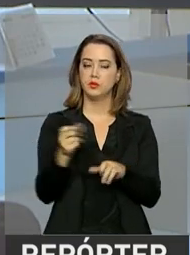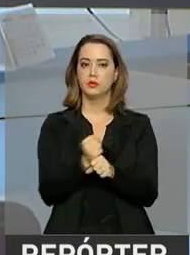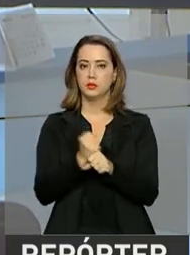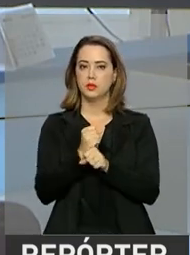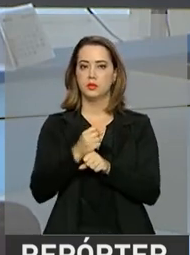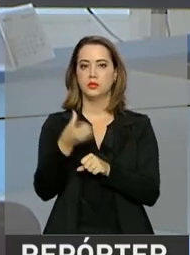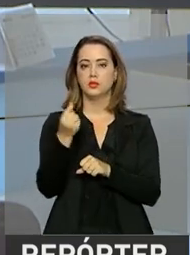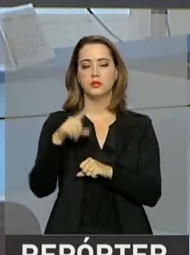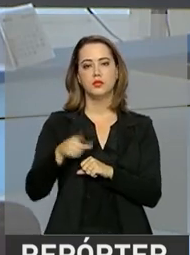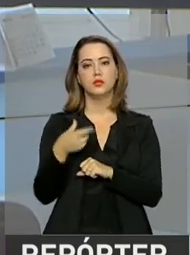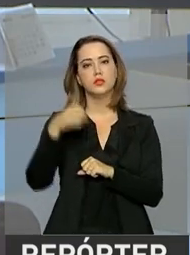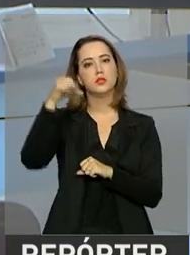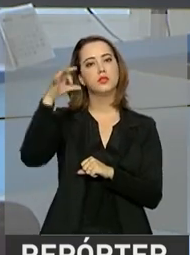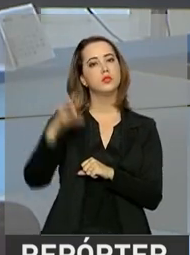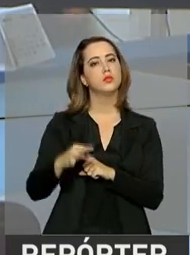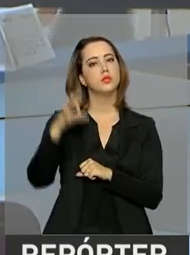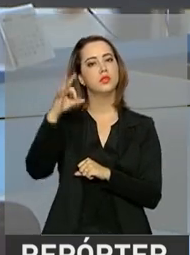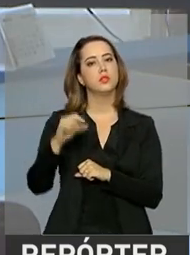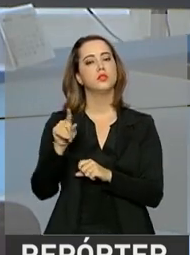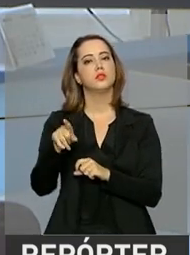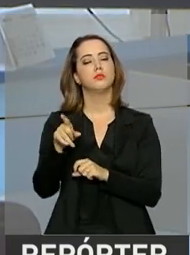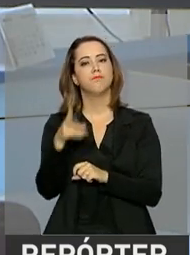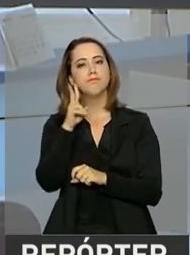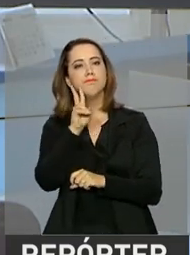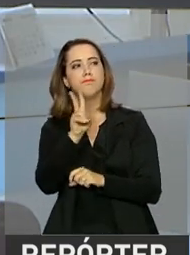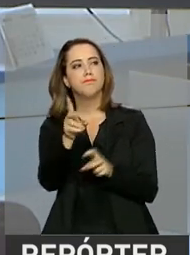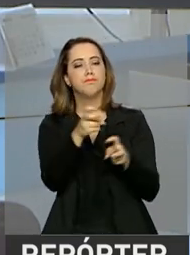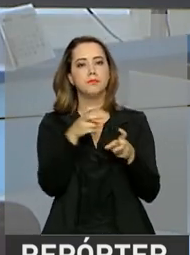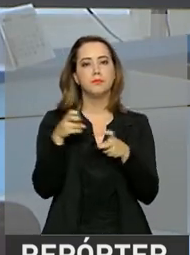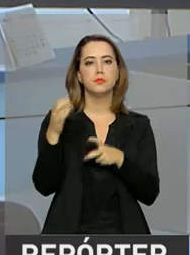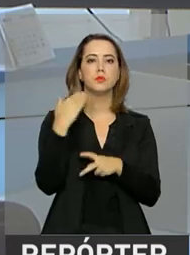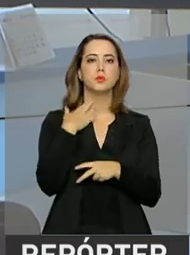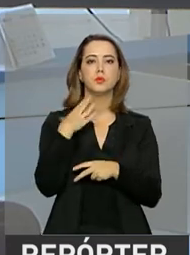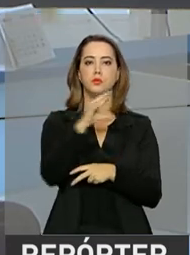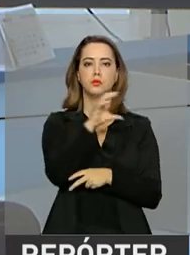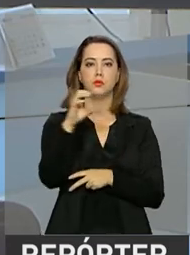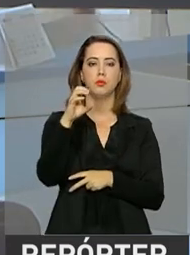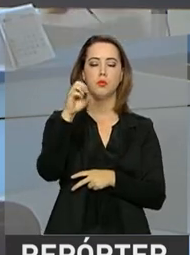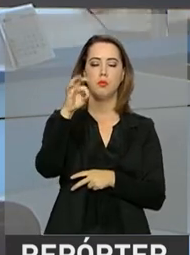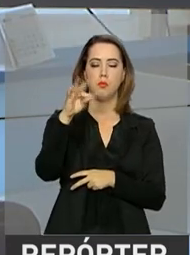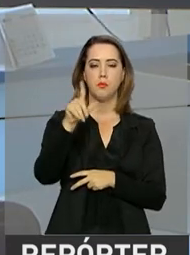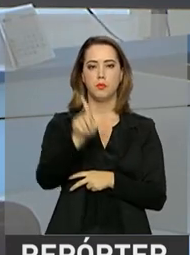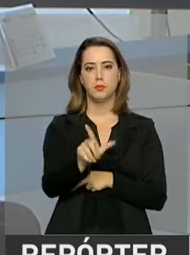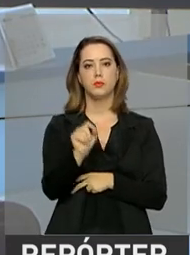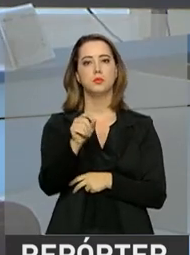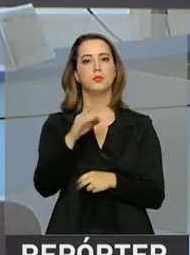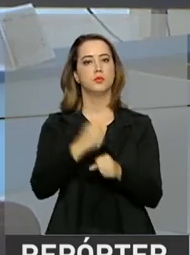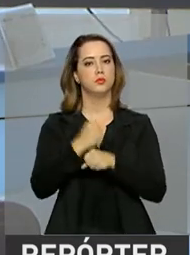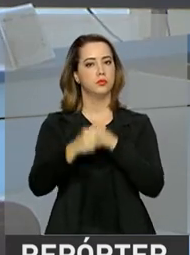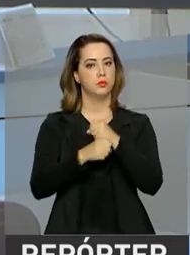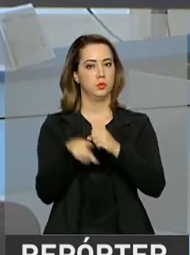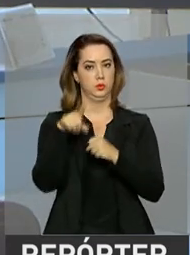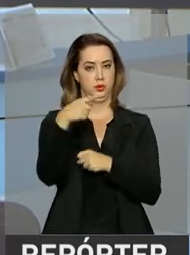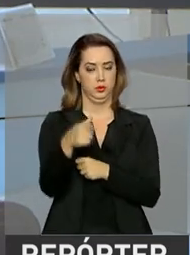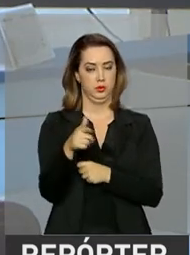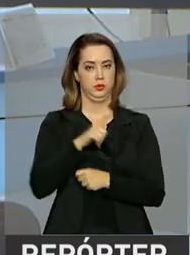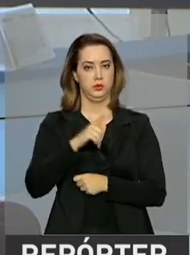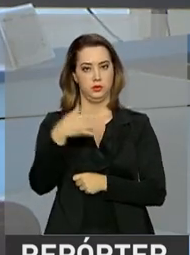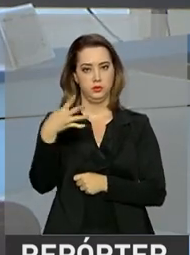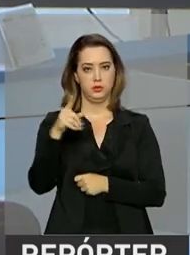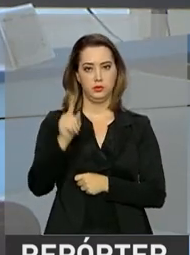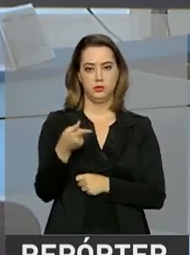em 6,9 segundo uma projeção divulgada pelo banco central pro ano que vem a previsão é de 4,7